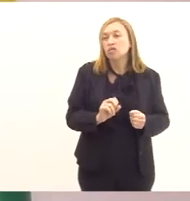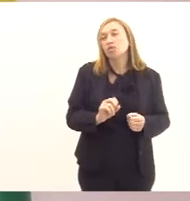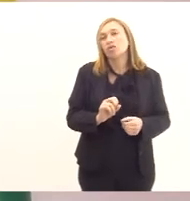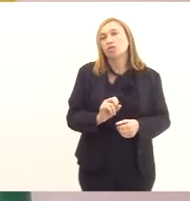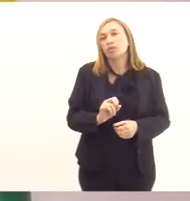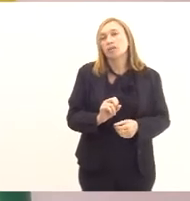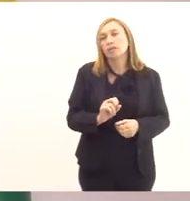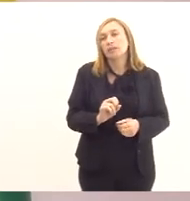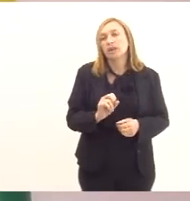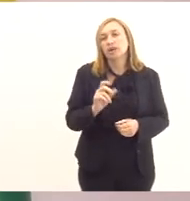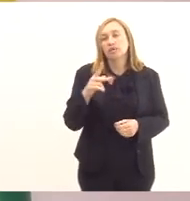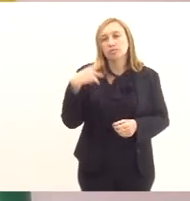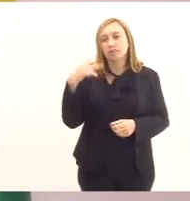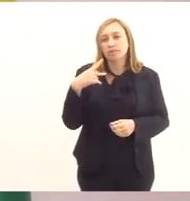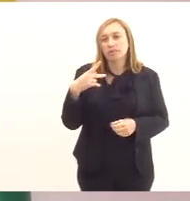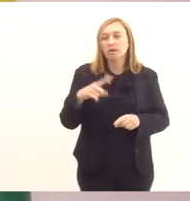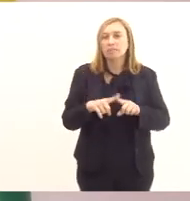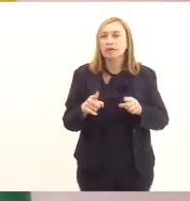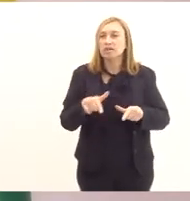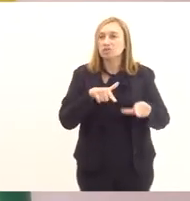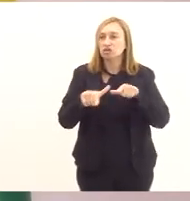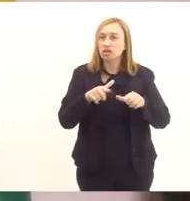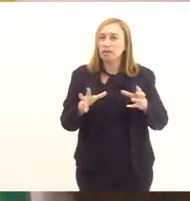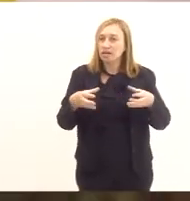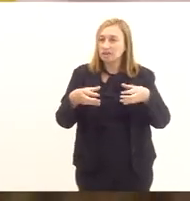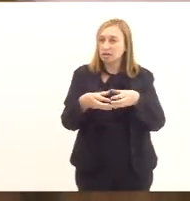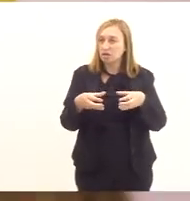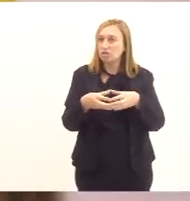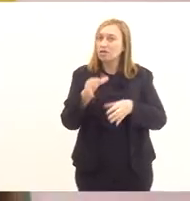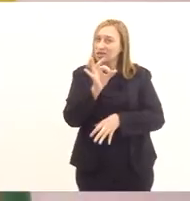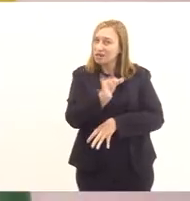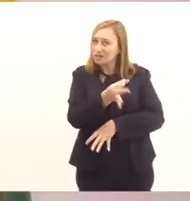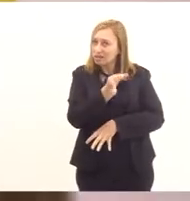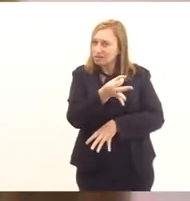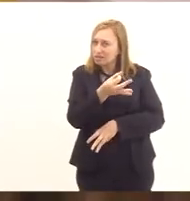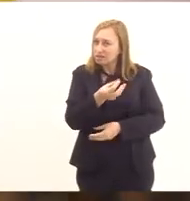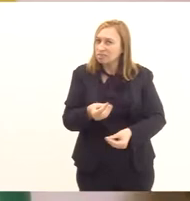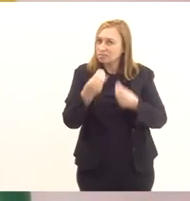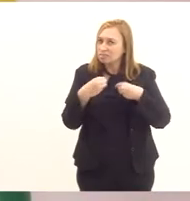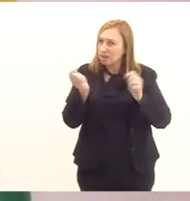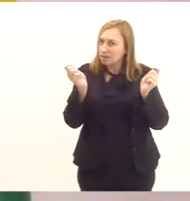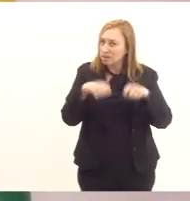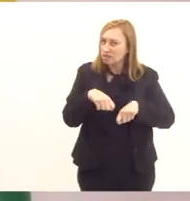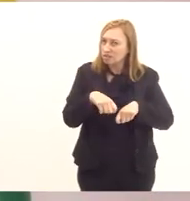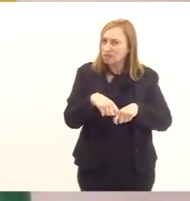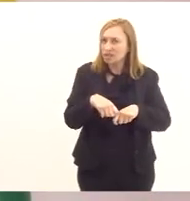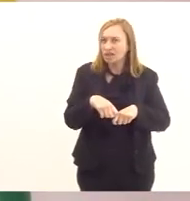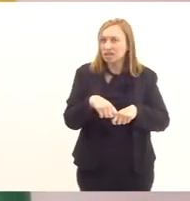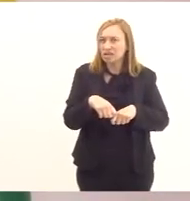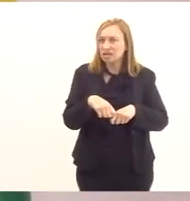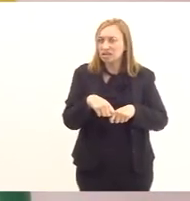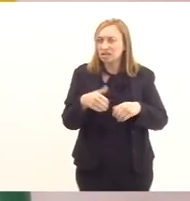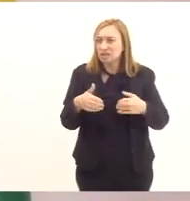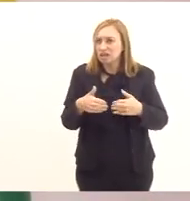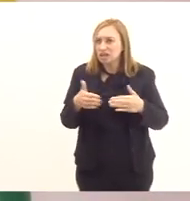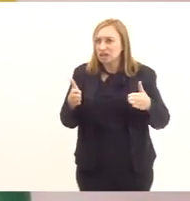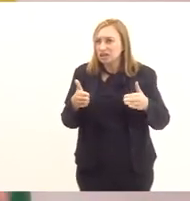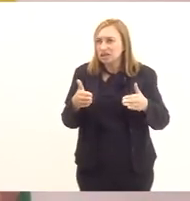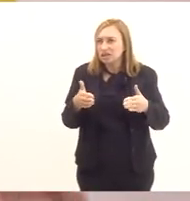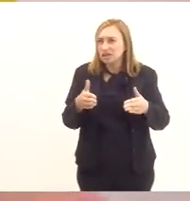é mas sobretudo aos trabalhos dessa comissão que certamente nos dá a possibilidade de abrir